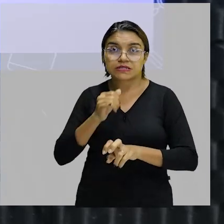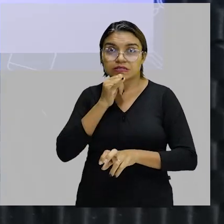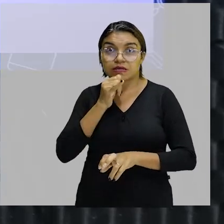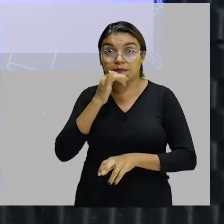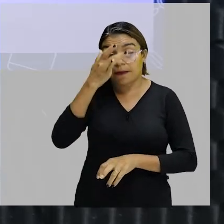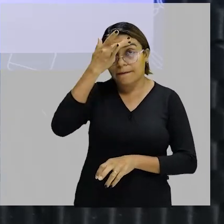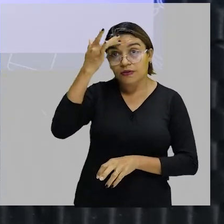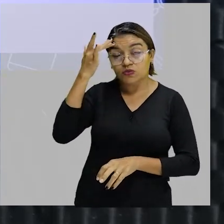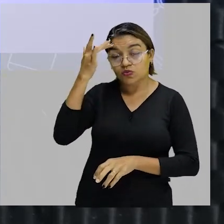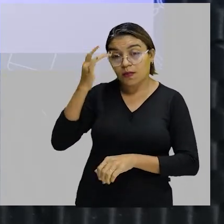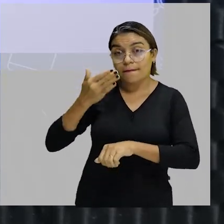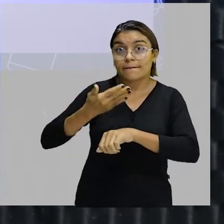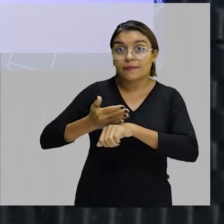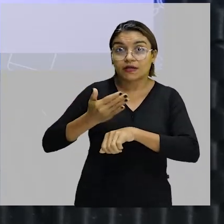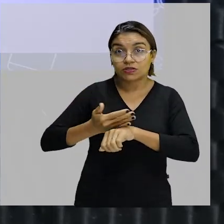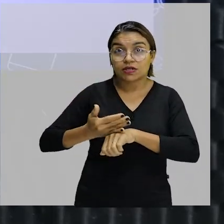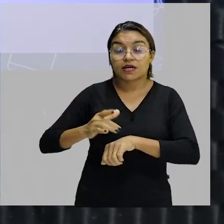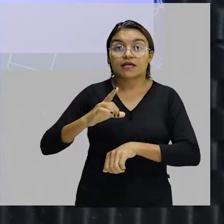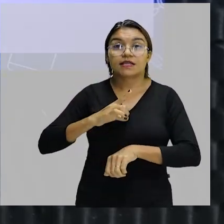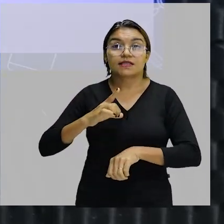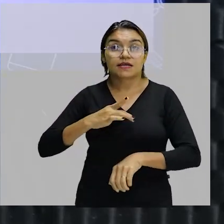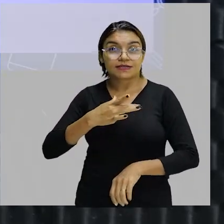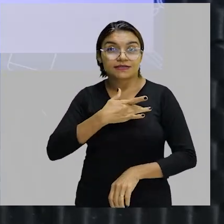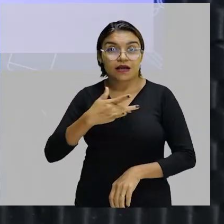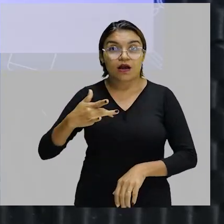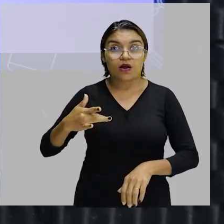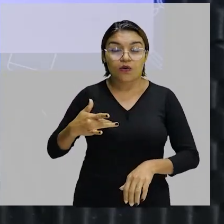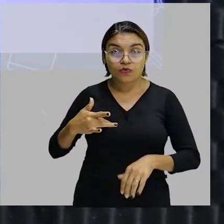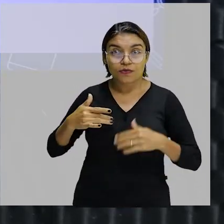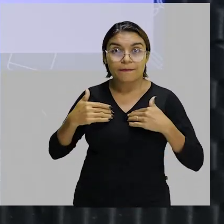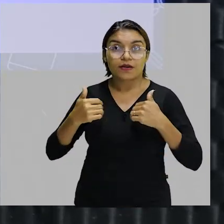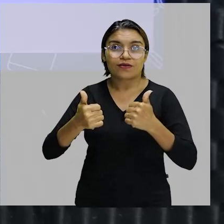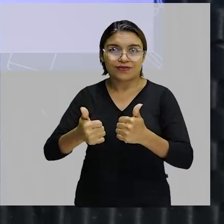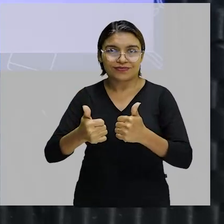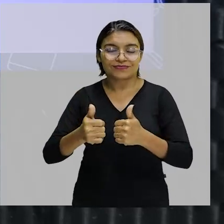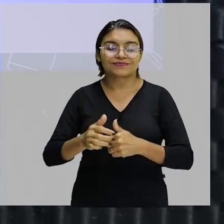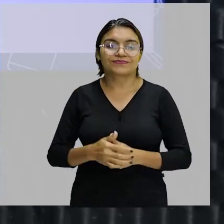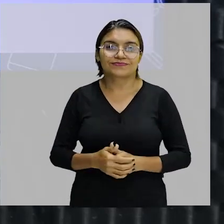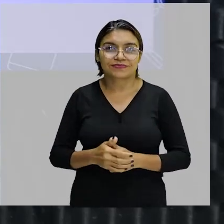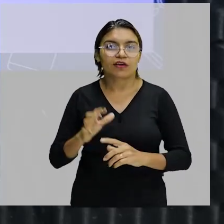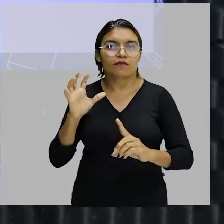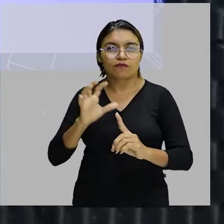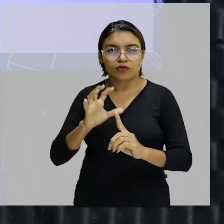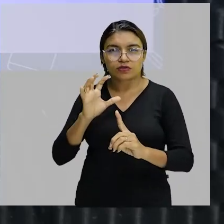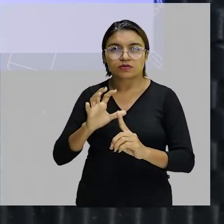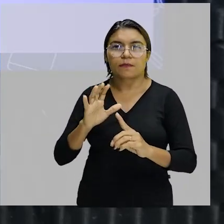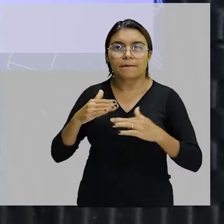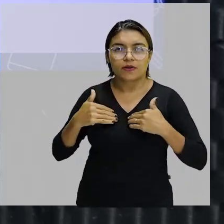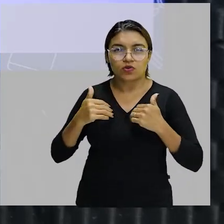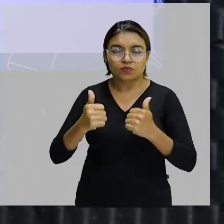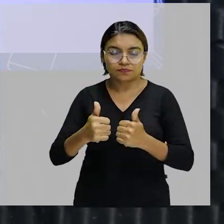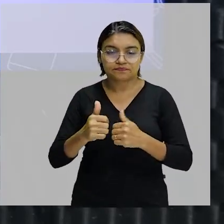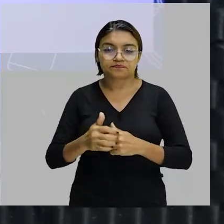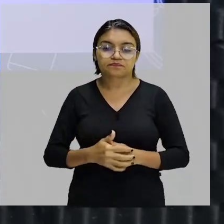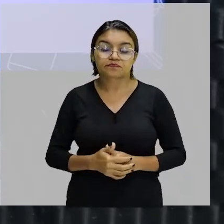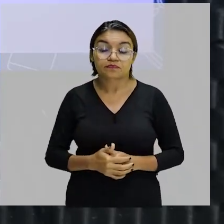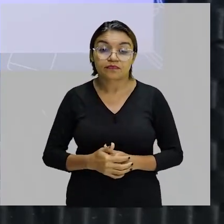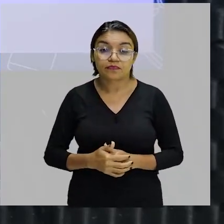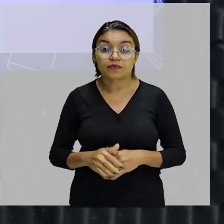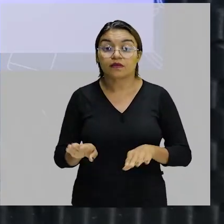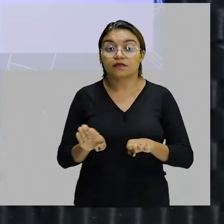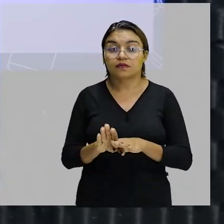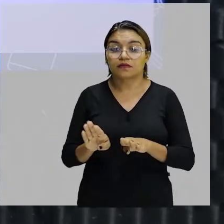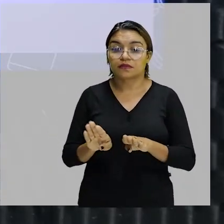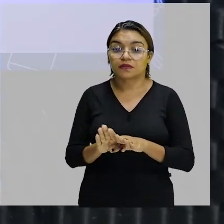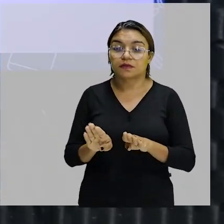ele praticar, ele vai ter benefícios para a sua saúde. Ele vai melhorar a sua saúde. E também ele